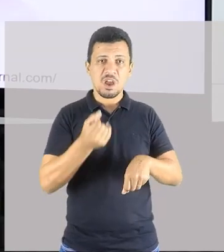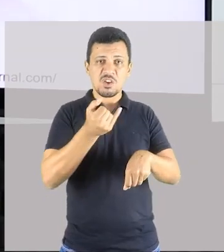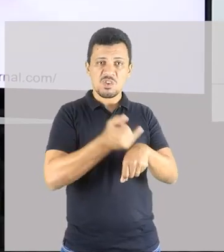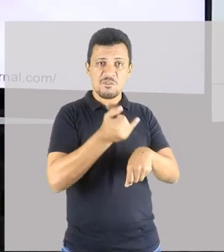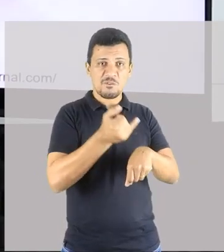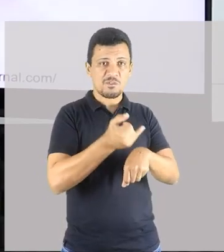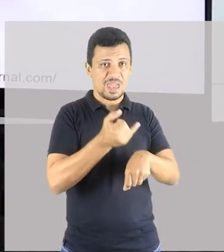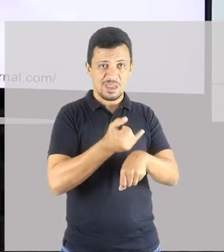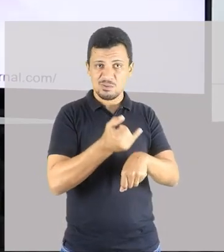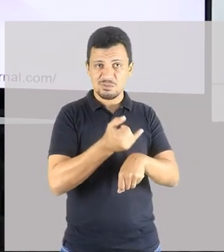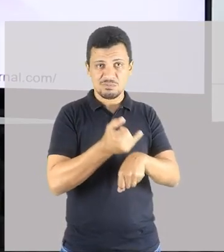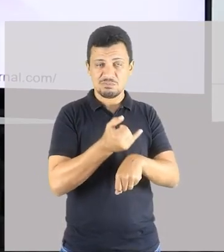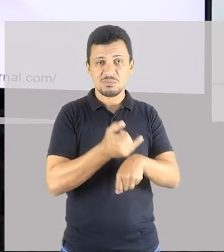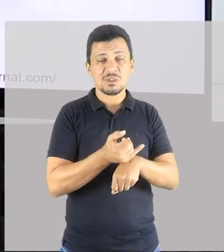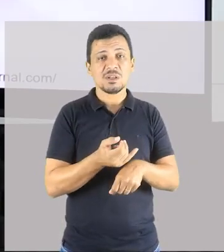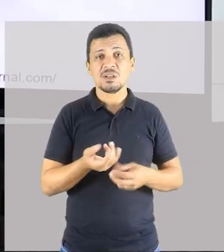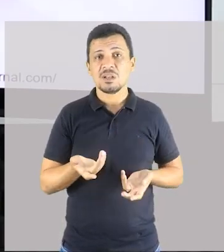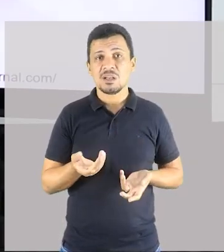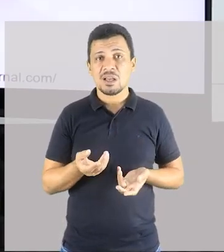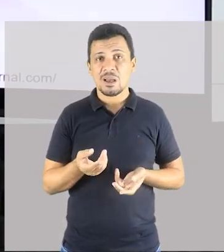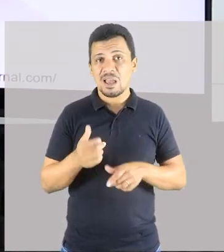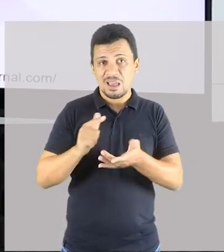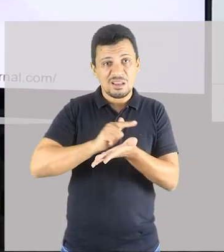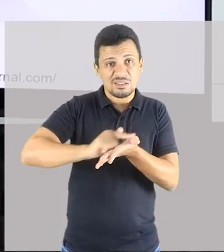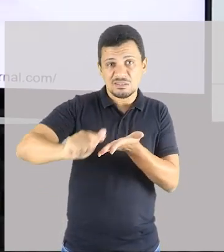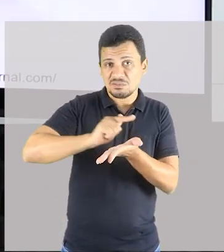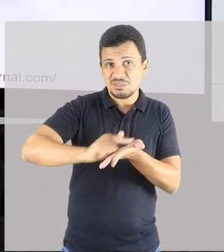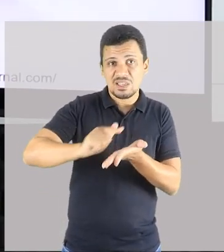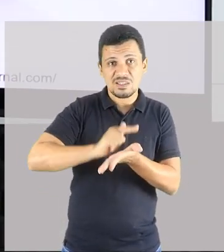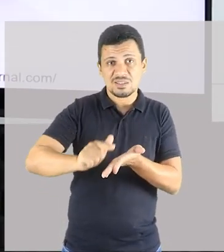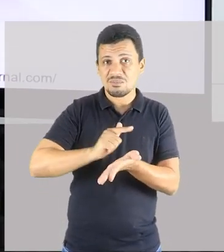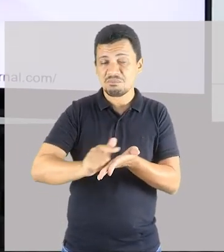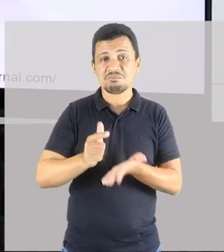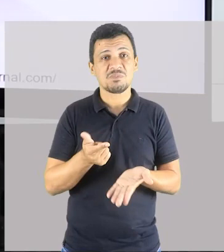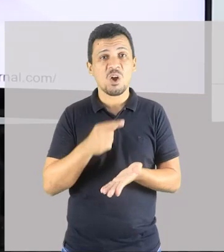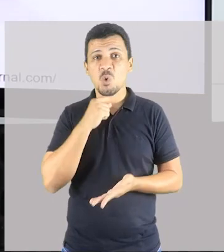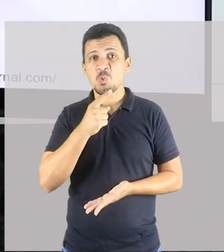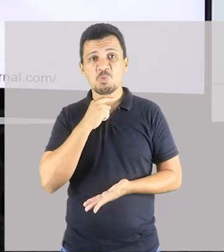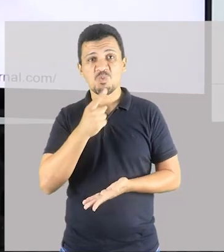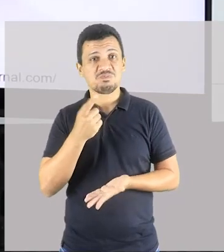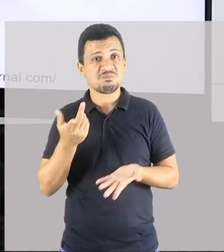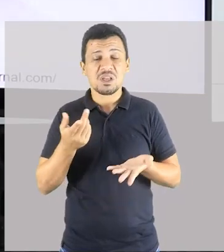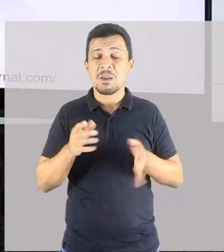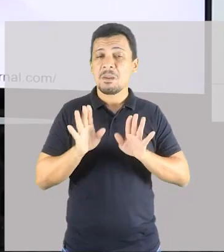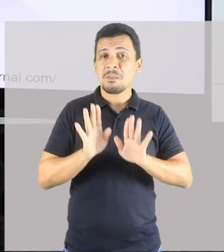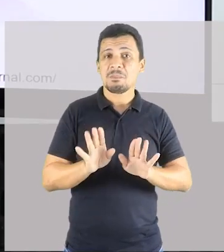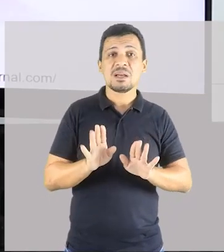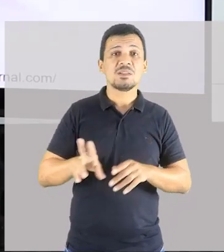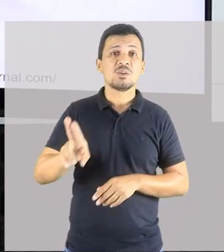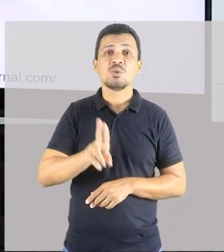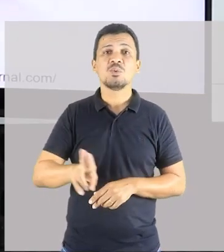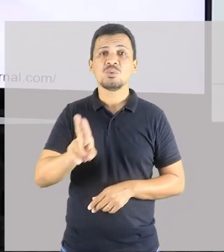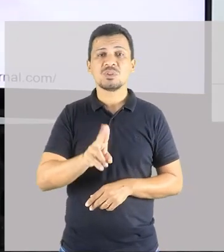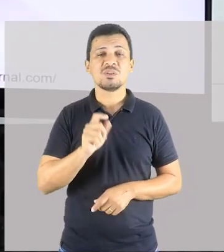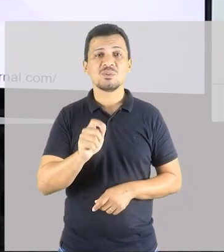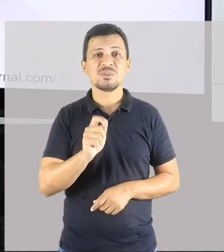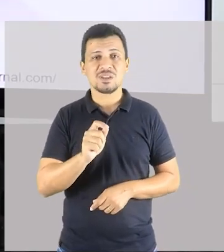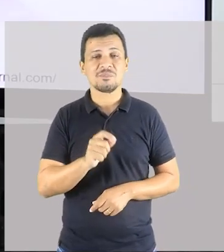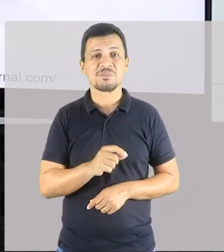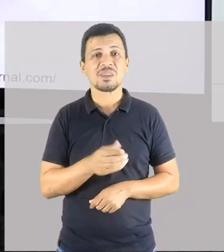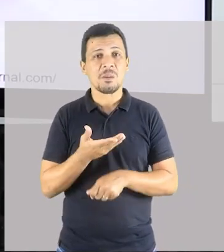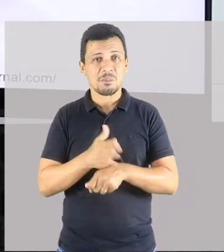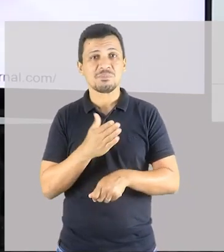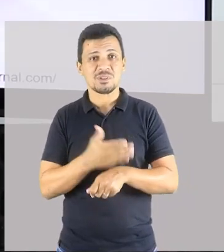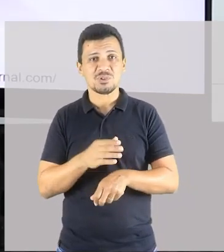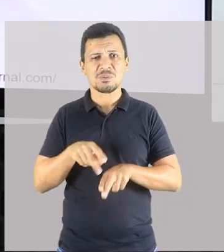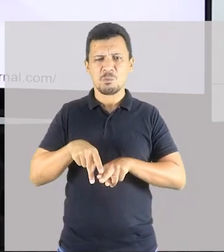davam aderência e não davam essa maior fixação no solo, mas davam para os